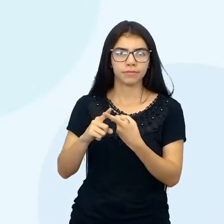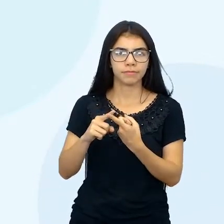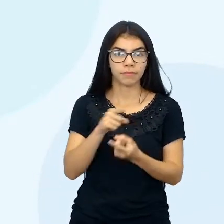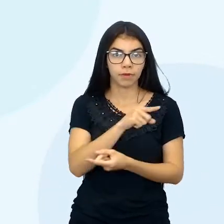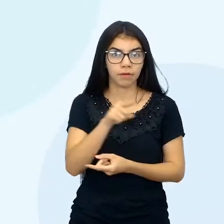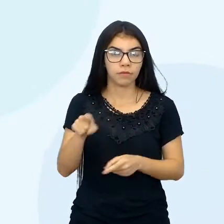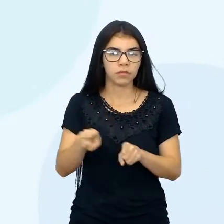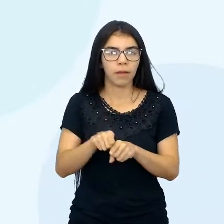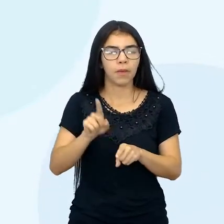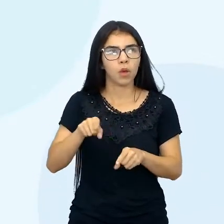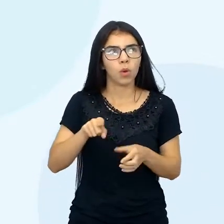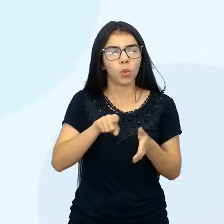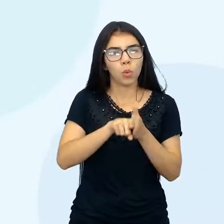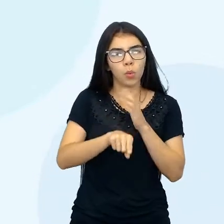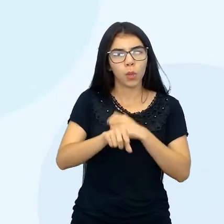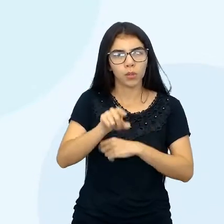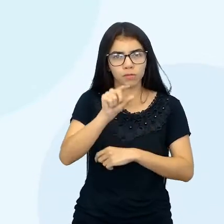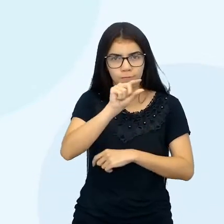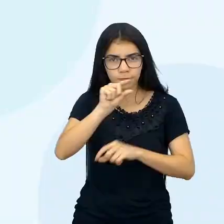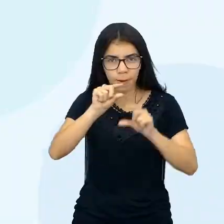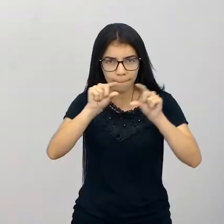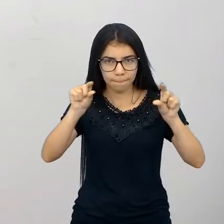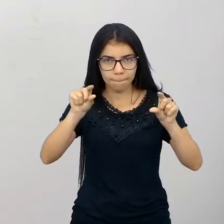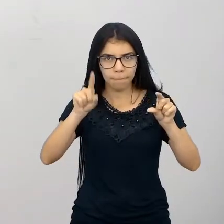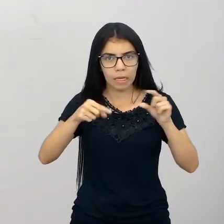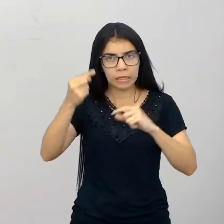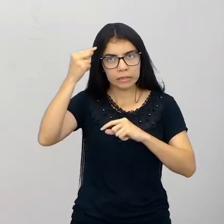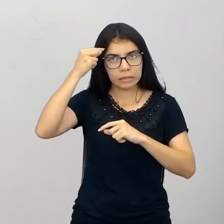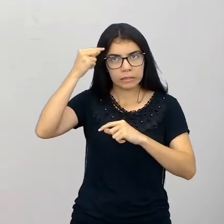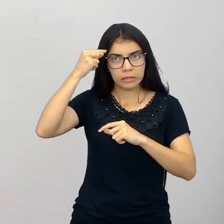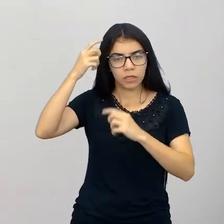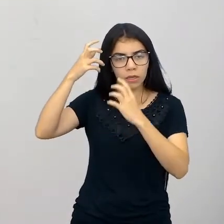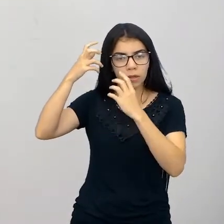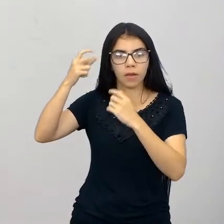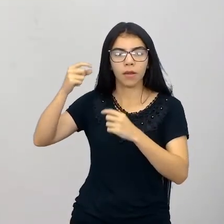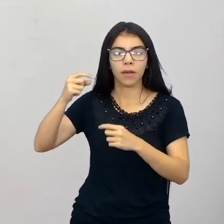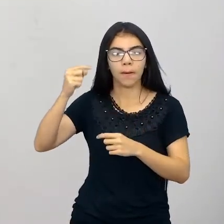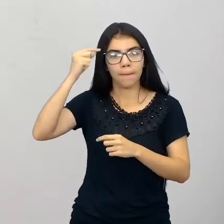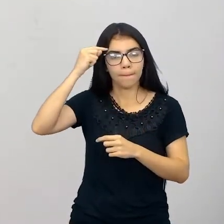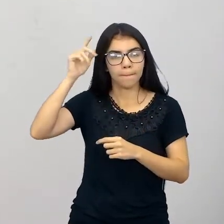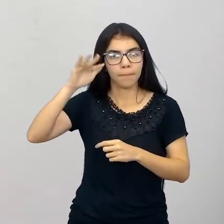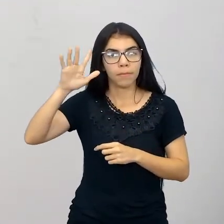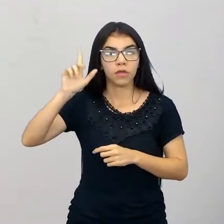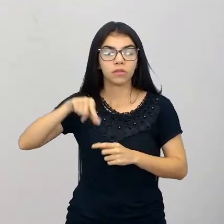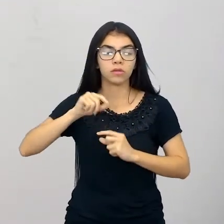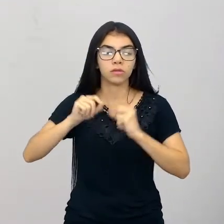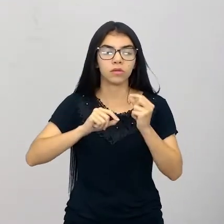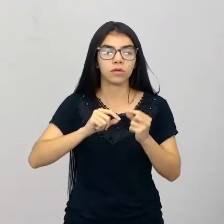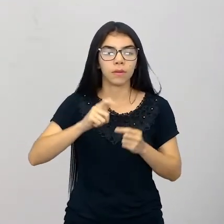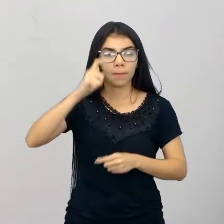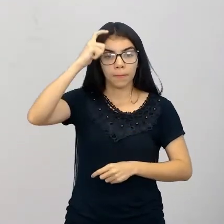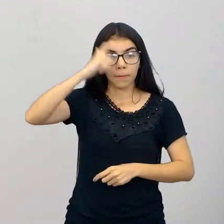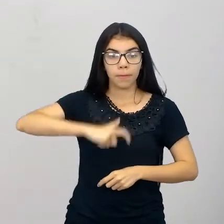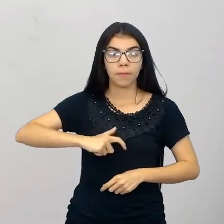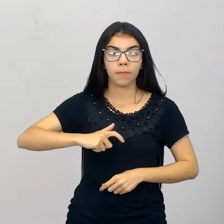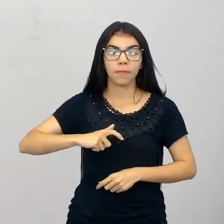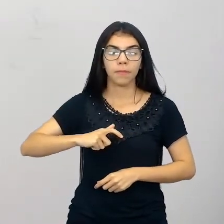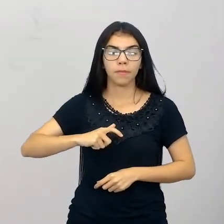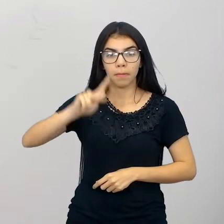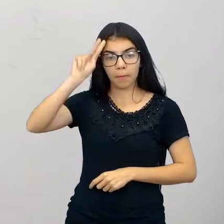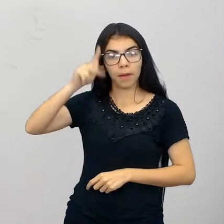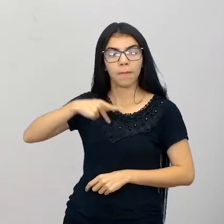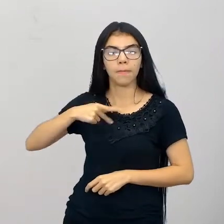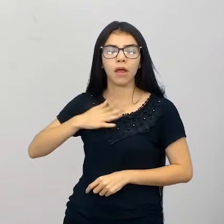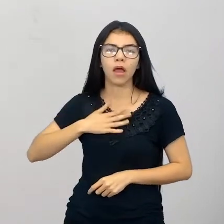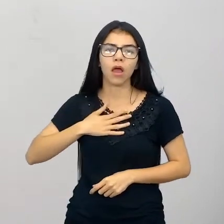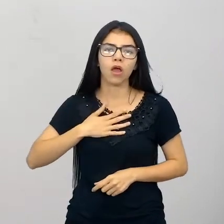Quando vem essa pergunta, eu acho que, na minha cabeça, eu penso assim, aqui pra gente, para mim, aqui,